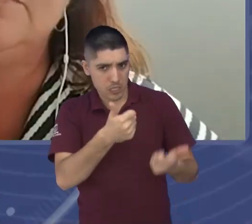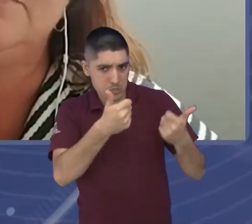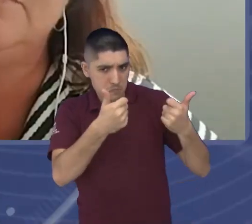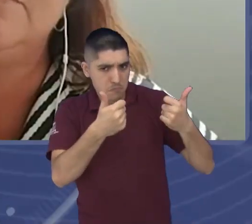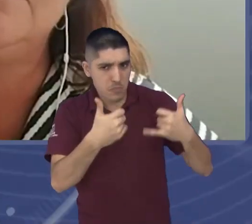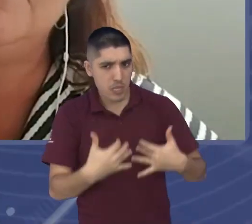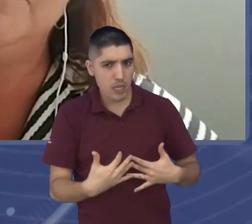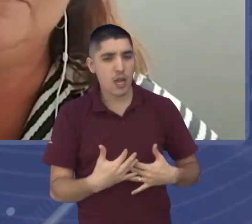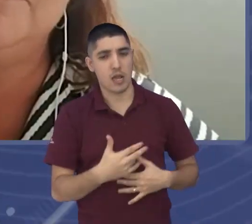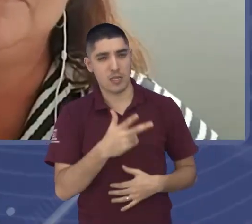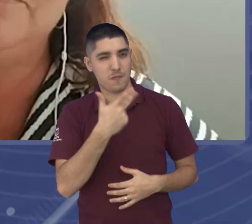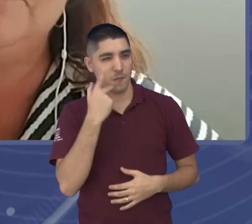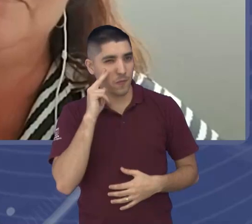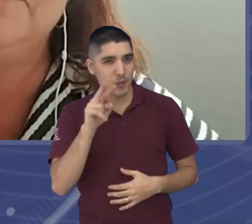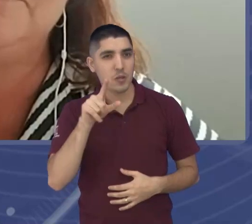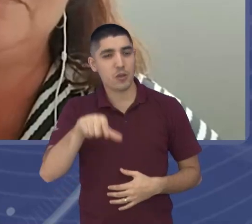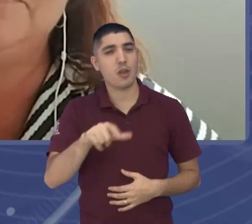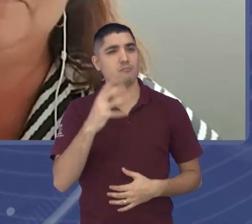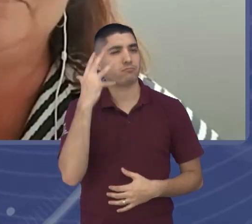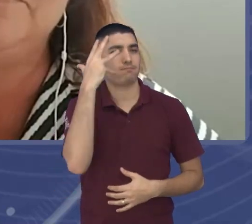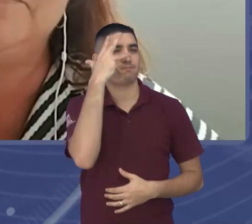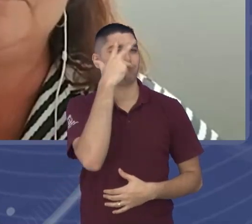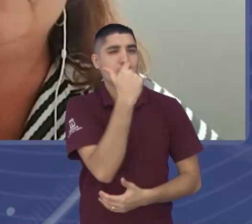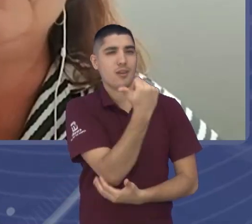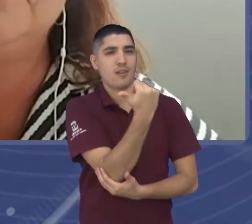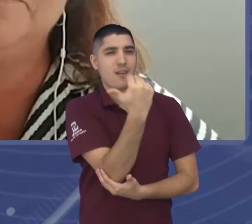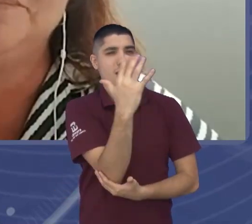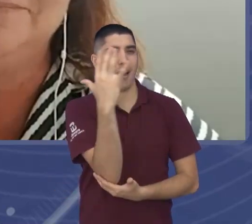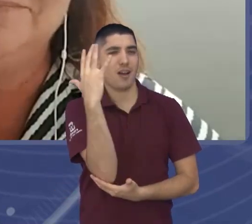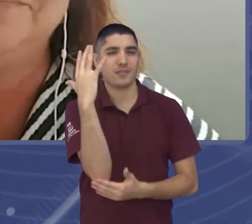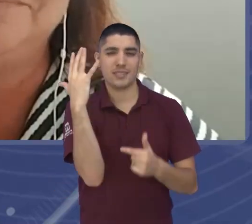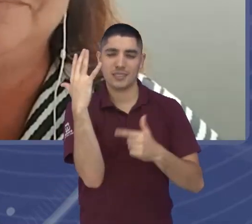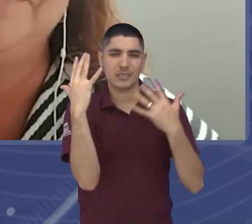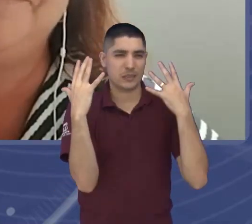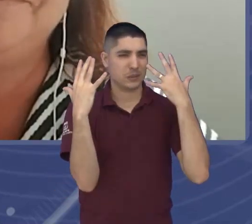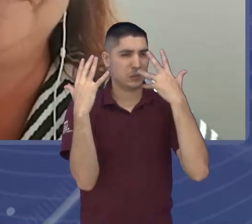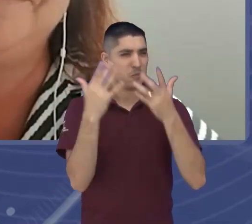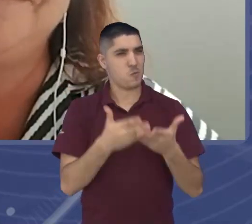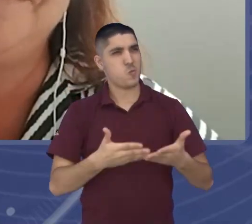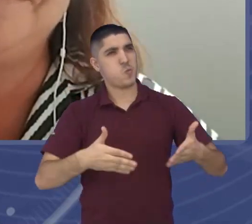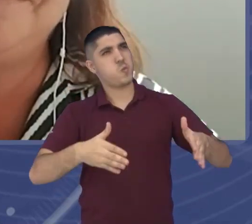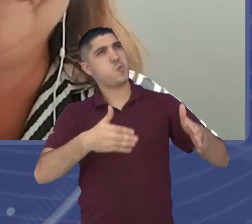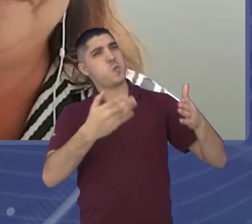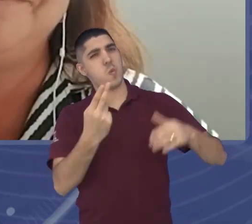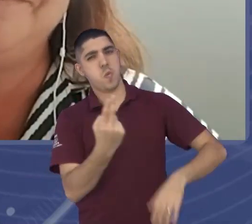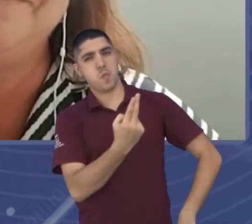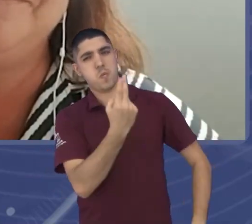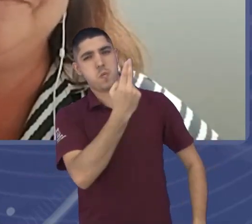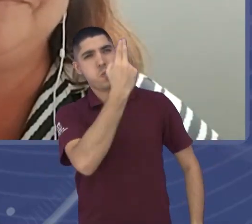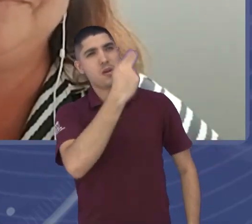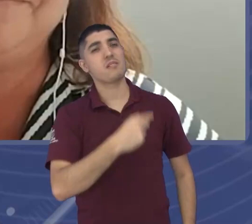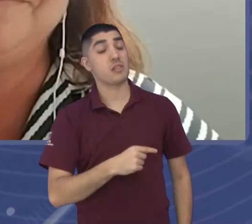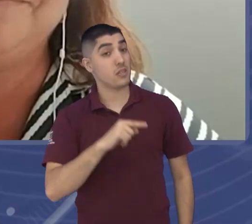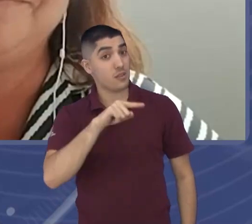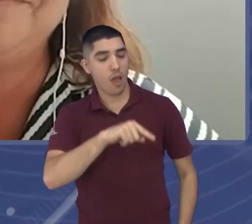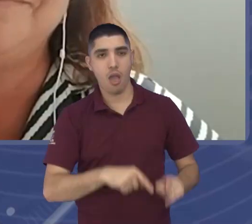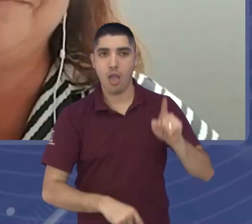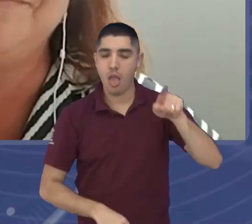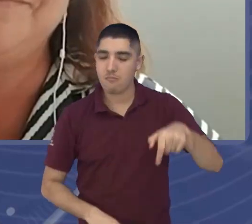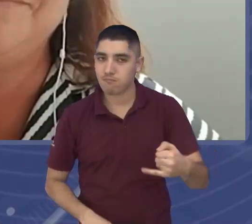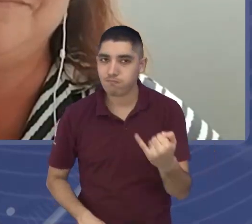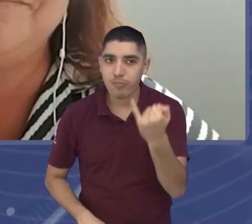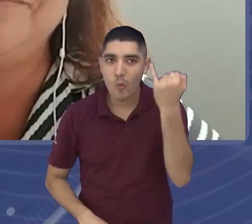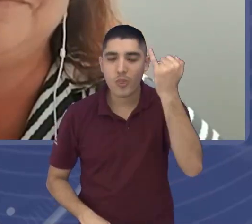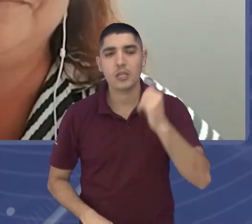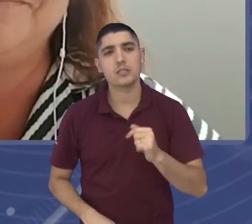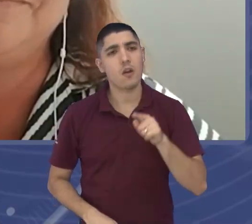nessa reportagem o belíssimo Jequitibá, né? Lindo, imponente, tão importante aqui para a nossa cidade. A senhora